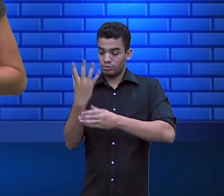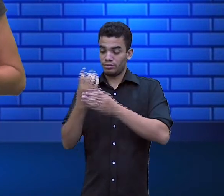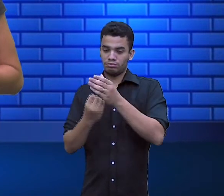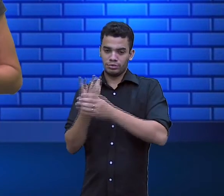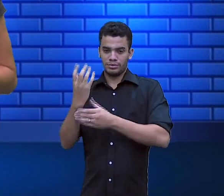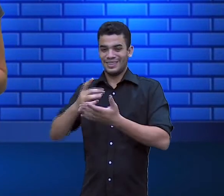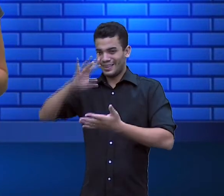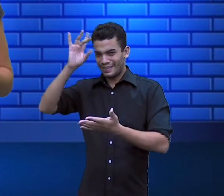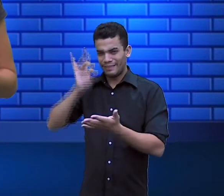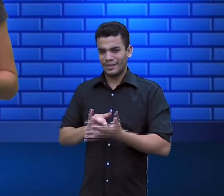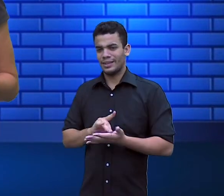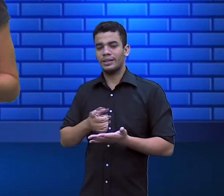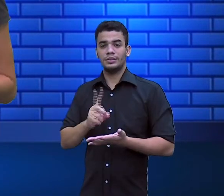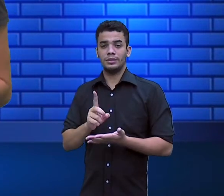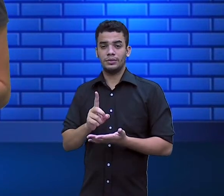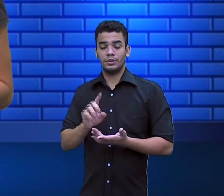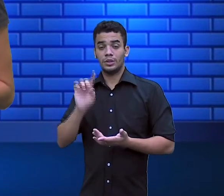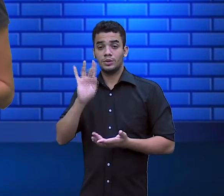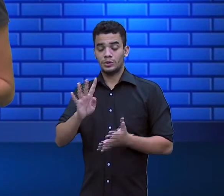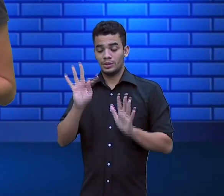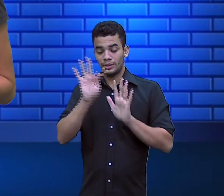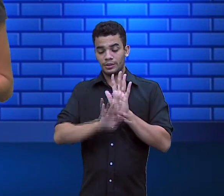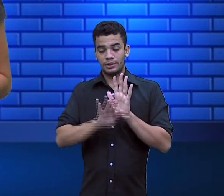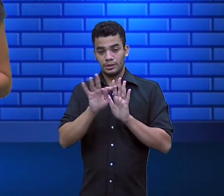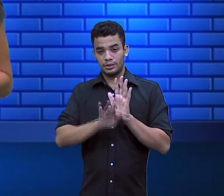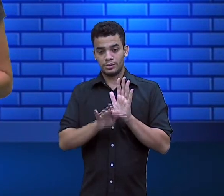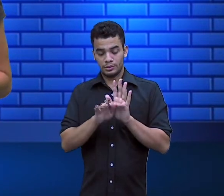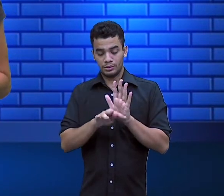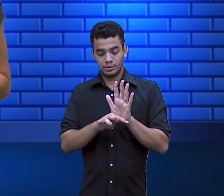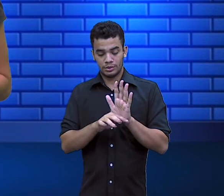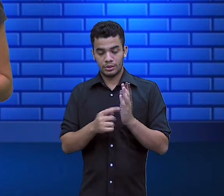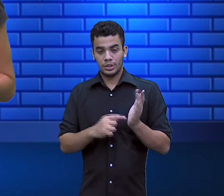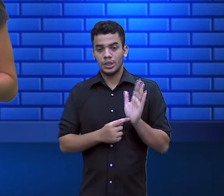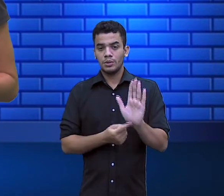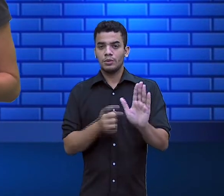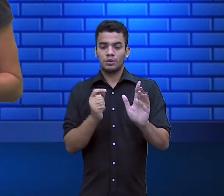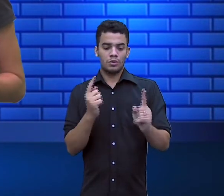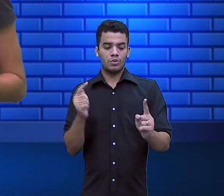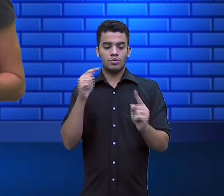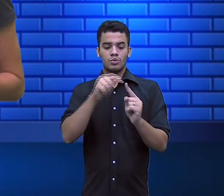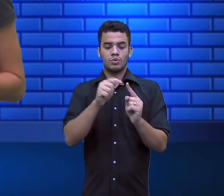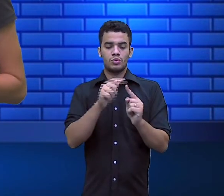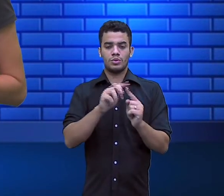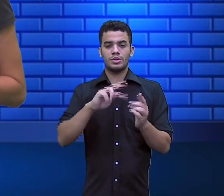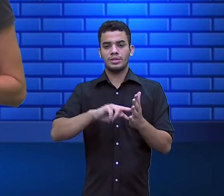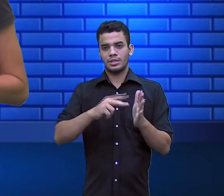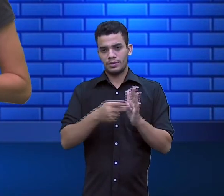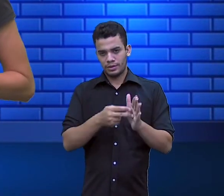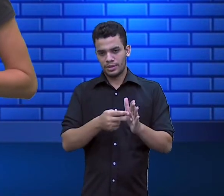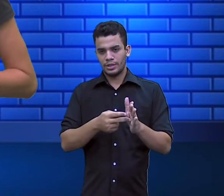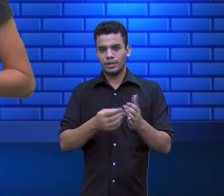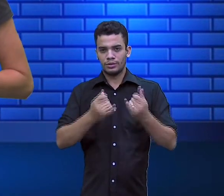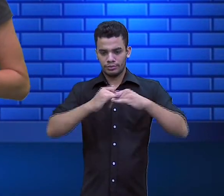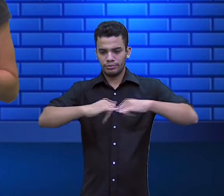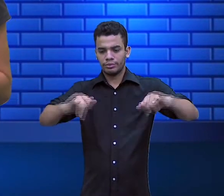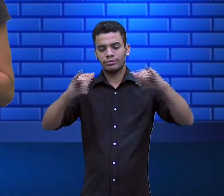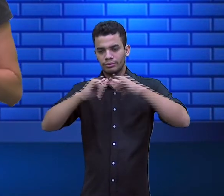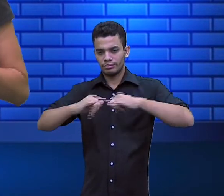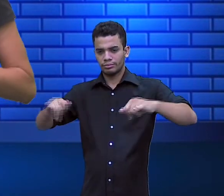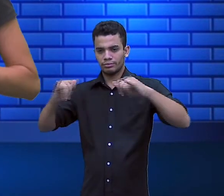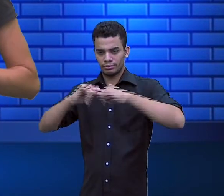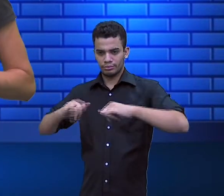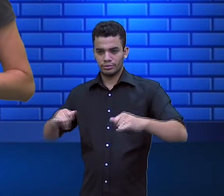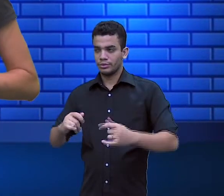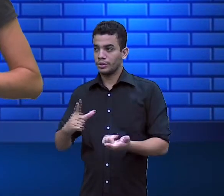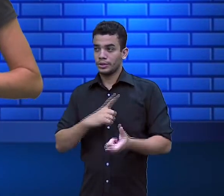seus sentidos. Os animais, que são personagens, possuem características